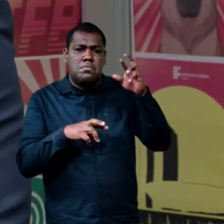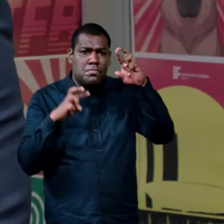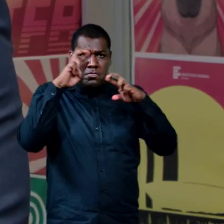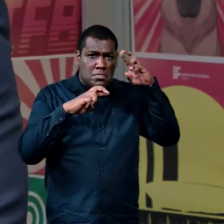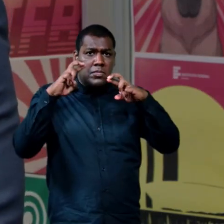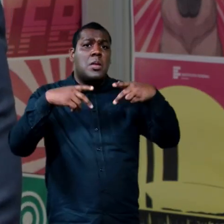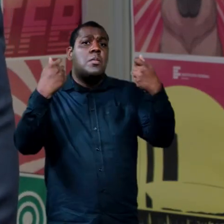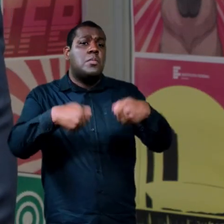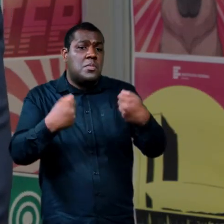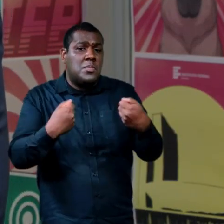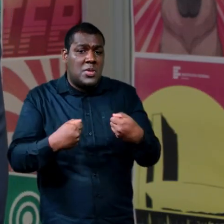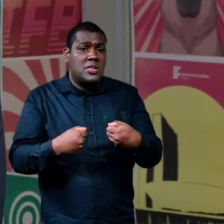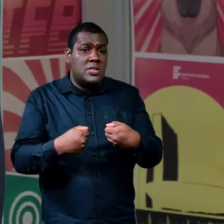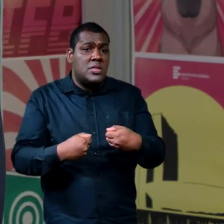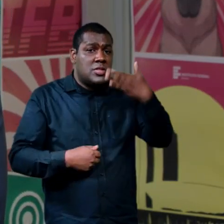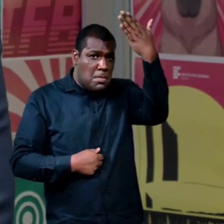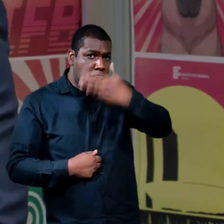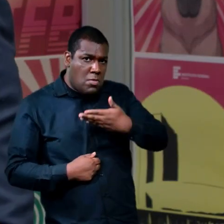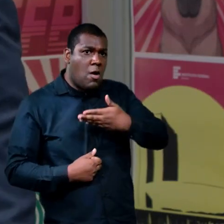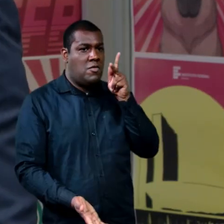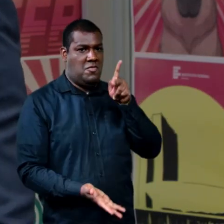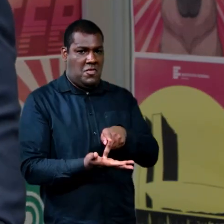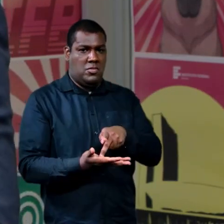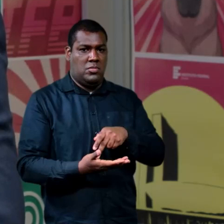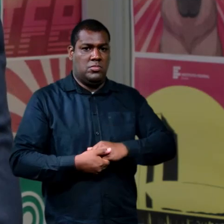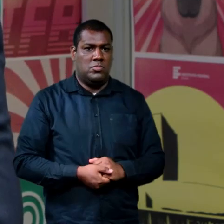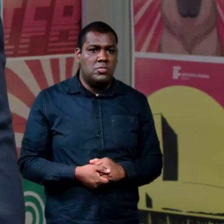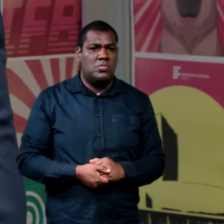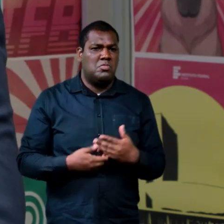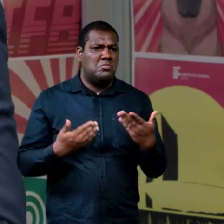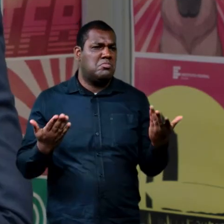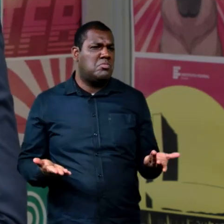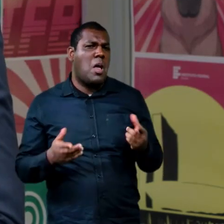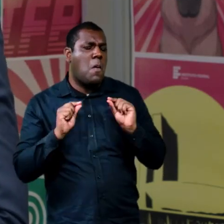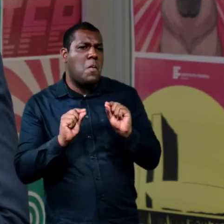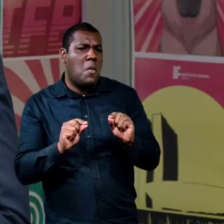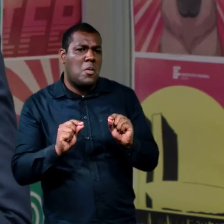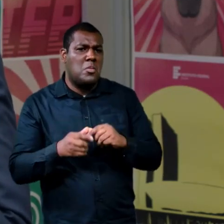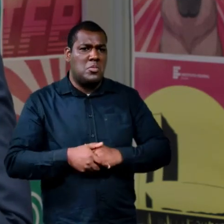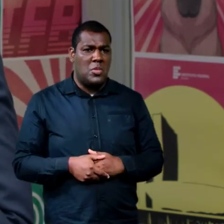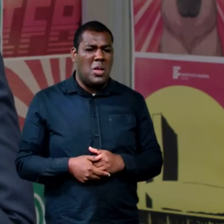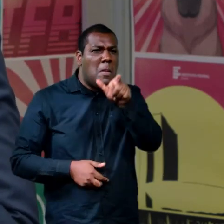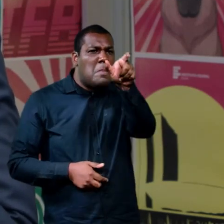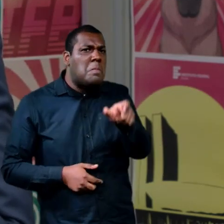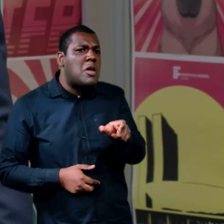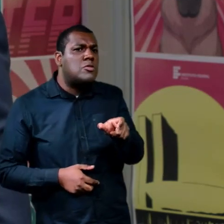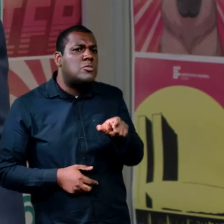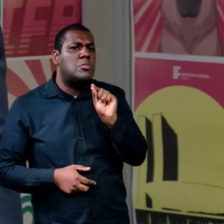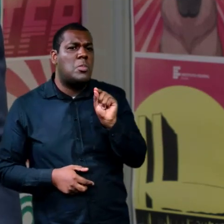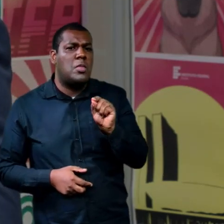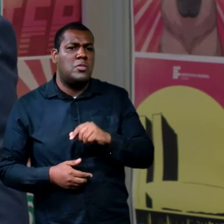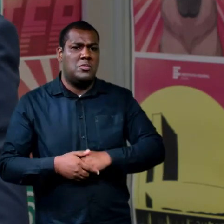elementos mínimos de autoria e materialidade. Ou seja, o que é autoria? Eu preciso saber quem é a pessoa. Então eu